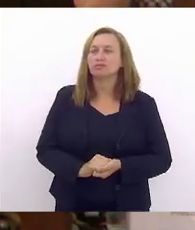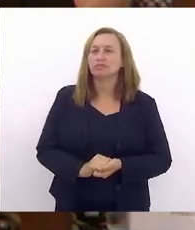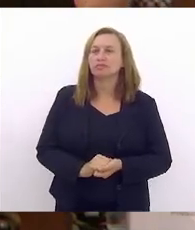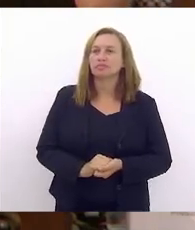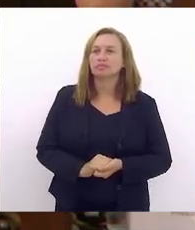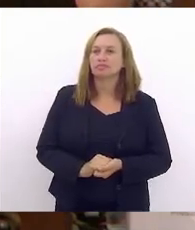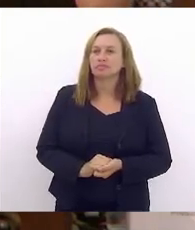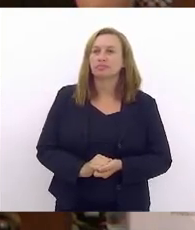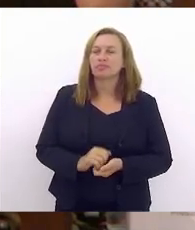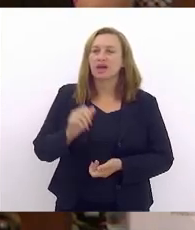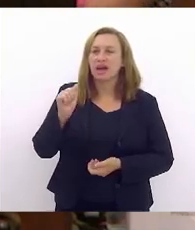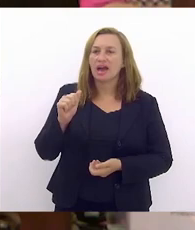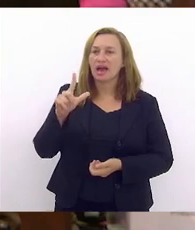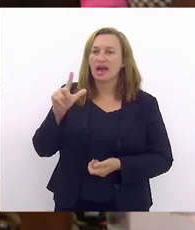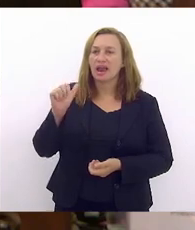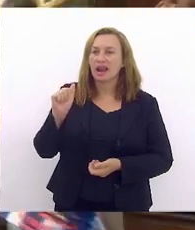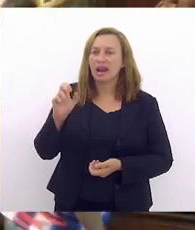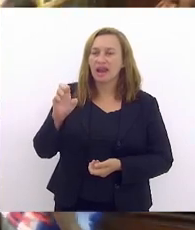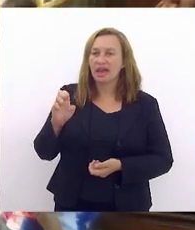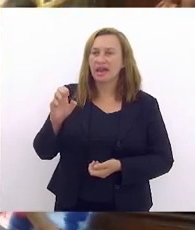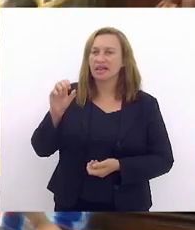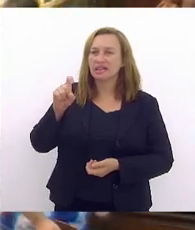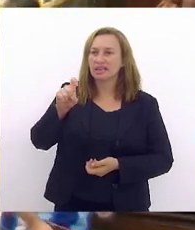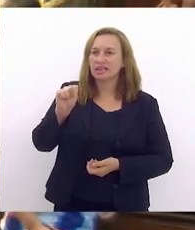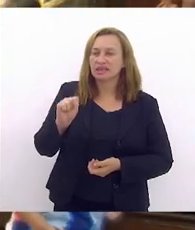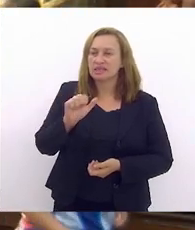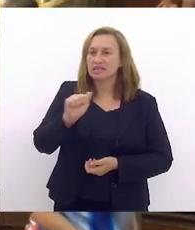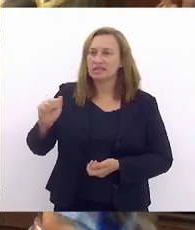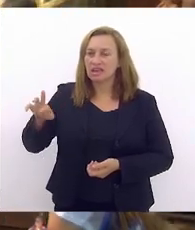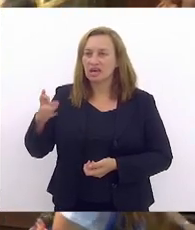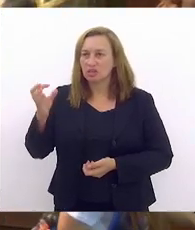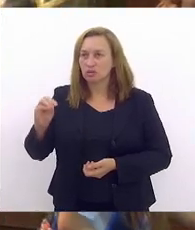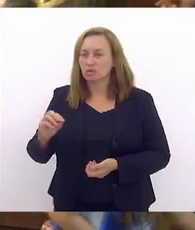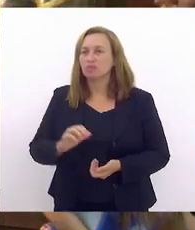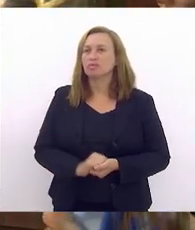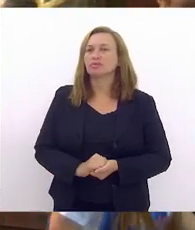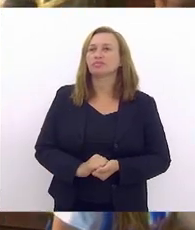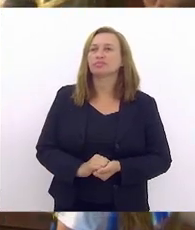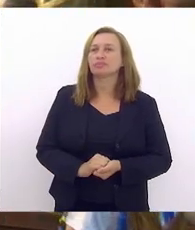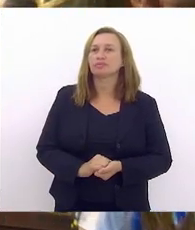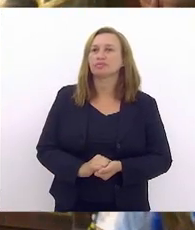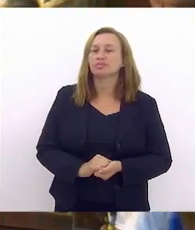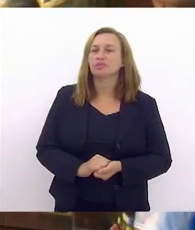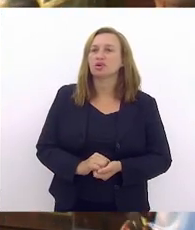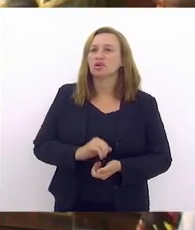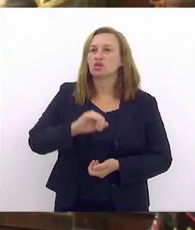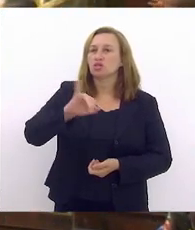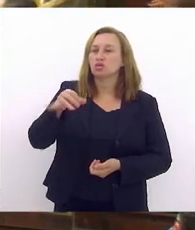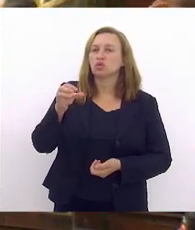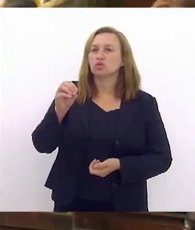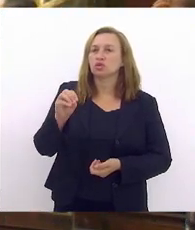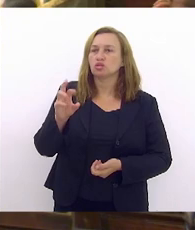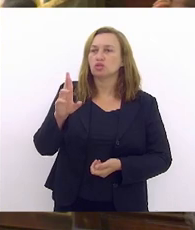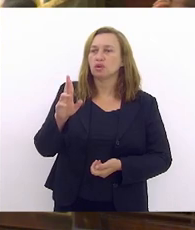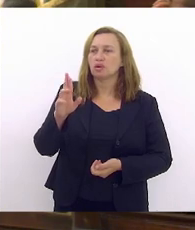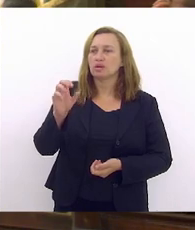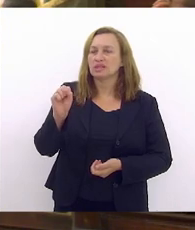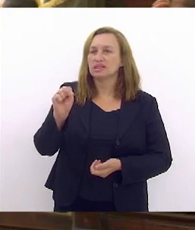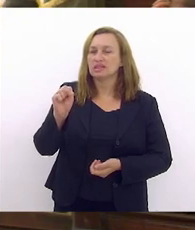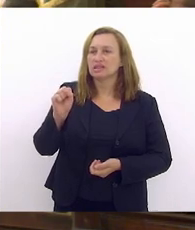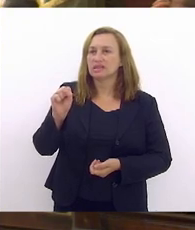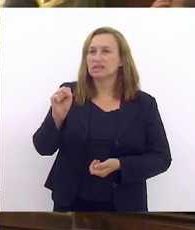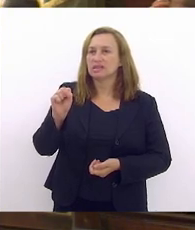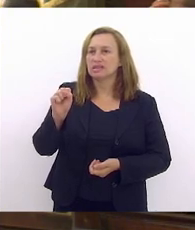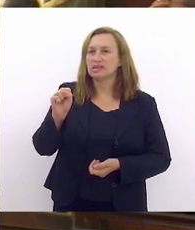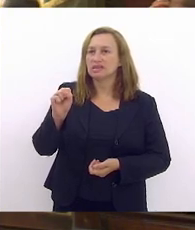Alessandra Gonçalves Machado, presidente da Acadêmicos de Realengo, Josemar Gimendes, manda um abraço,